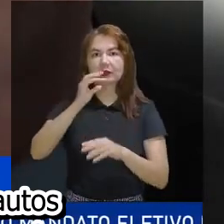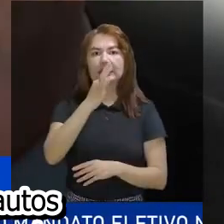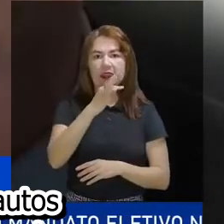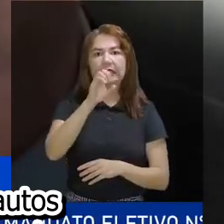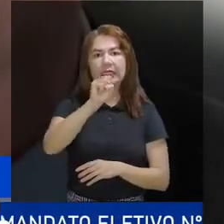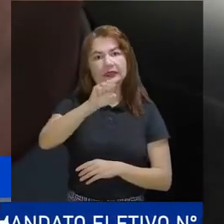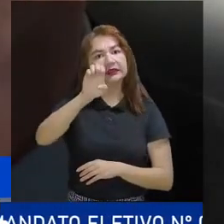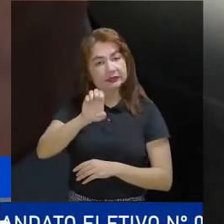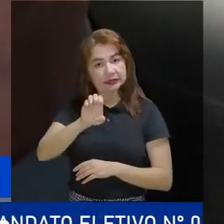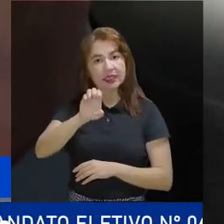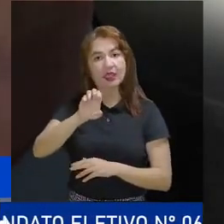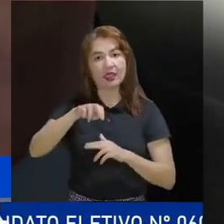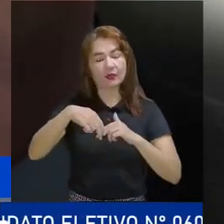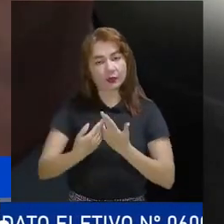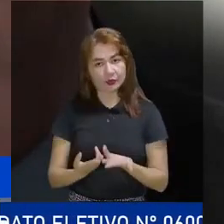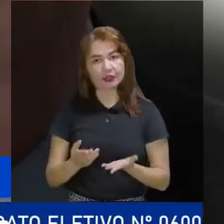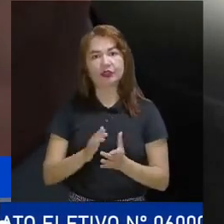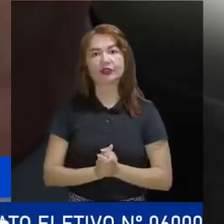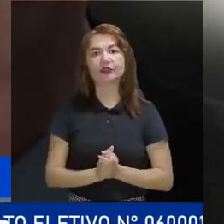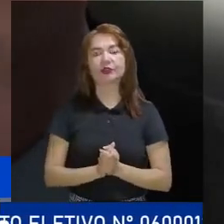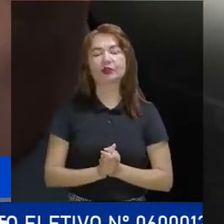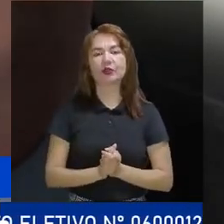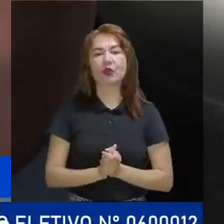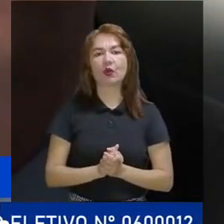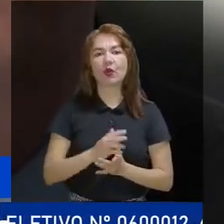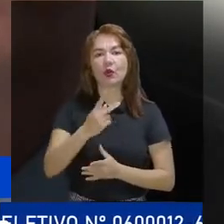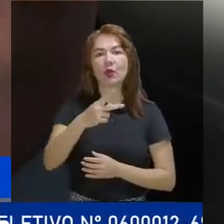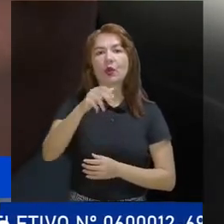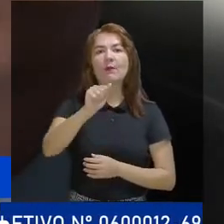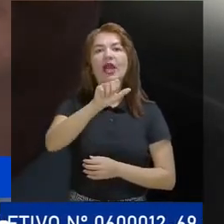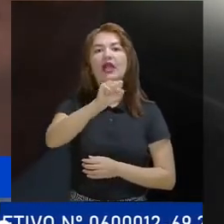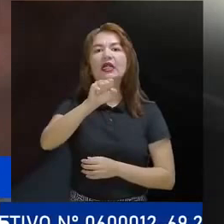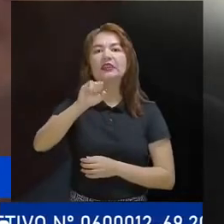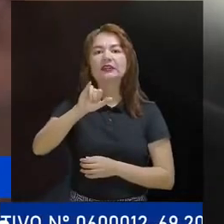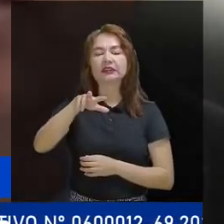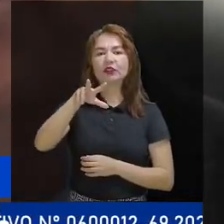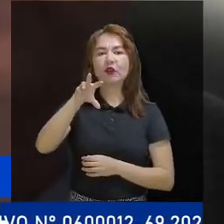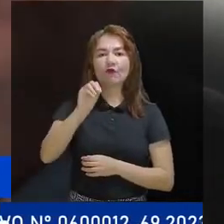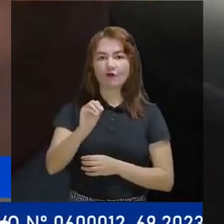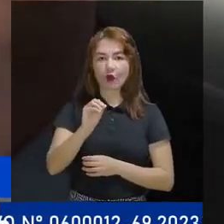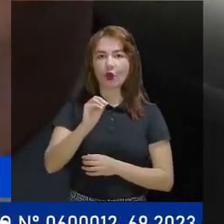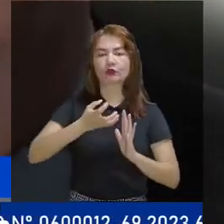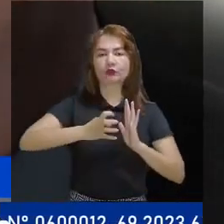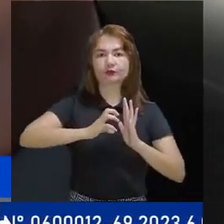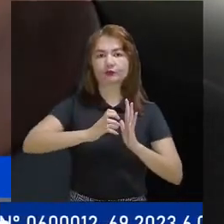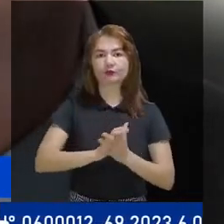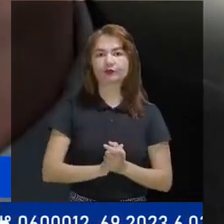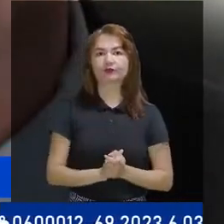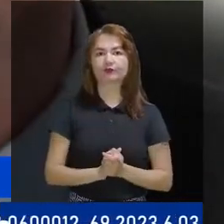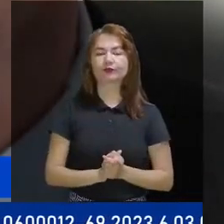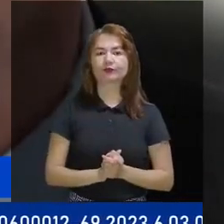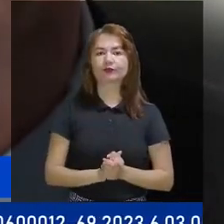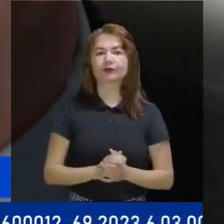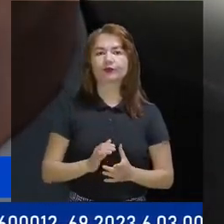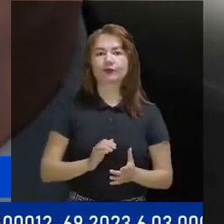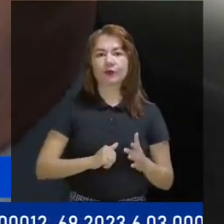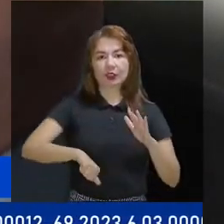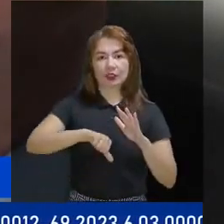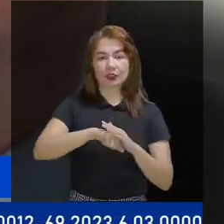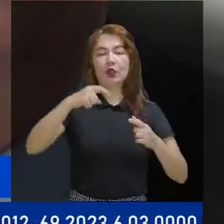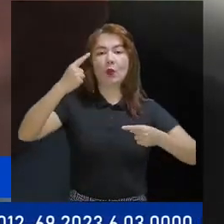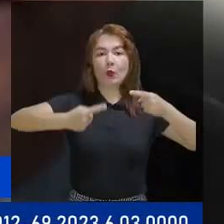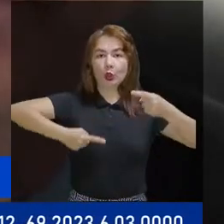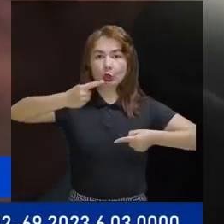Superior Eleitoral em virtude da presença no polo passivo do presidente da direção nacional de grêmio político aqui